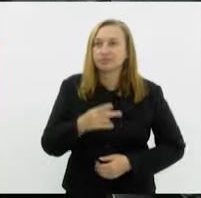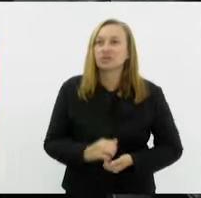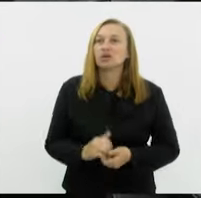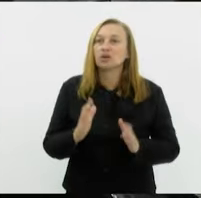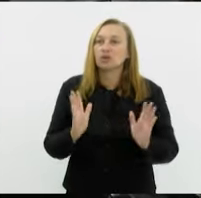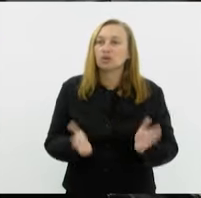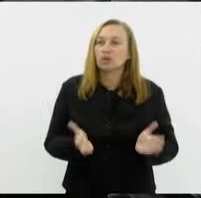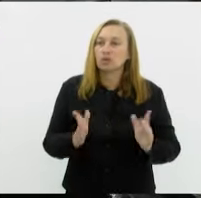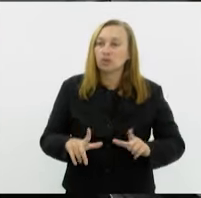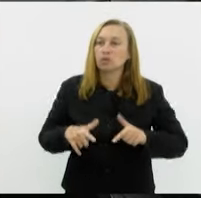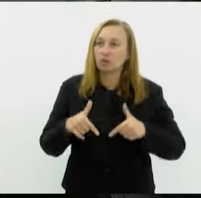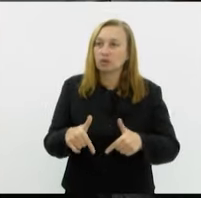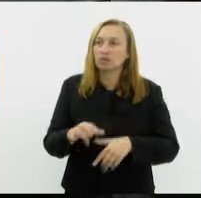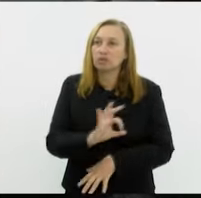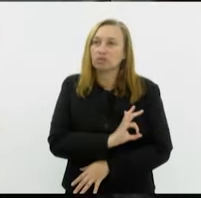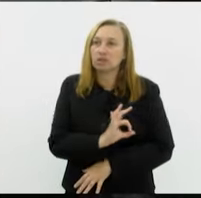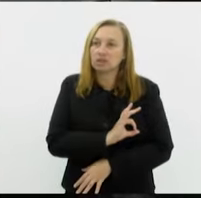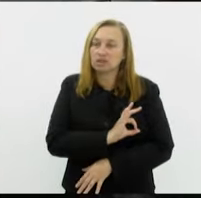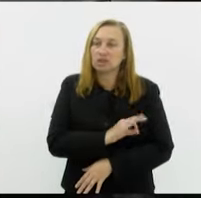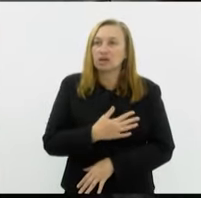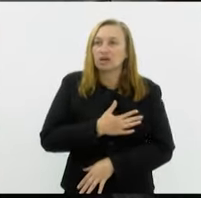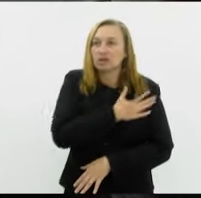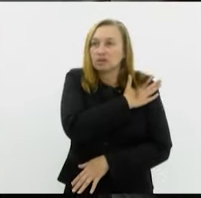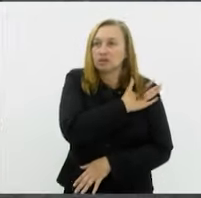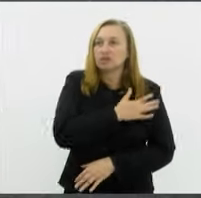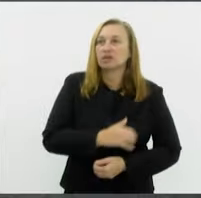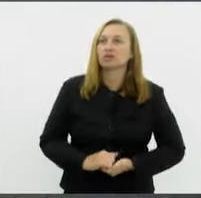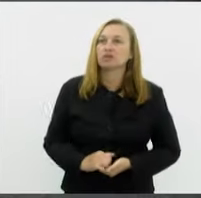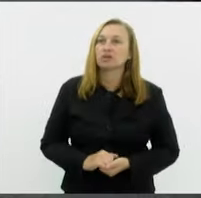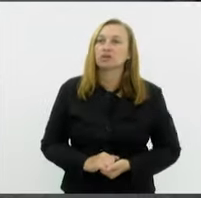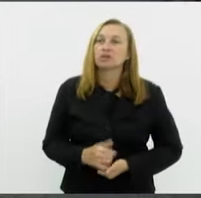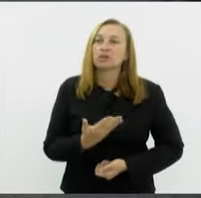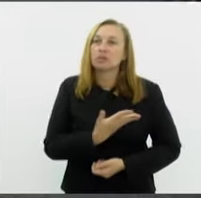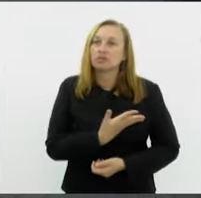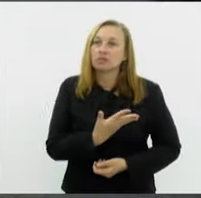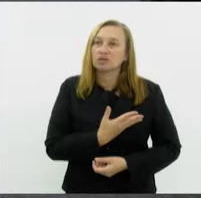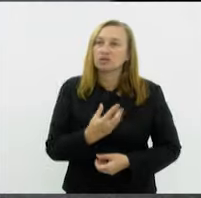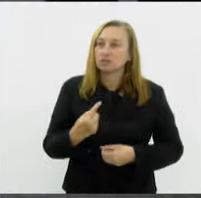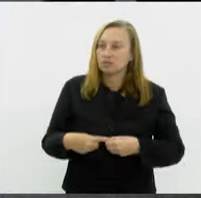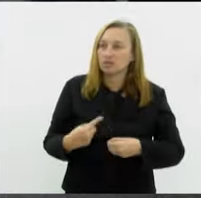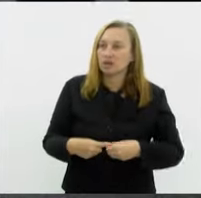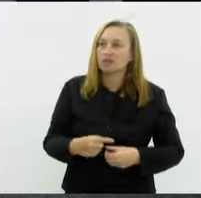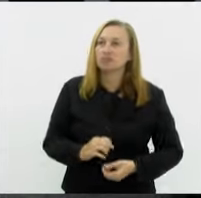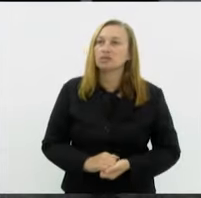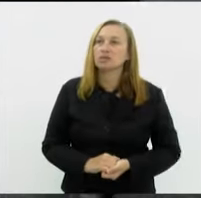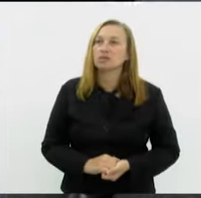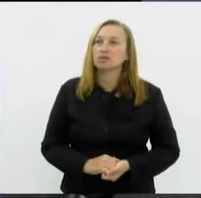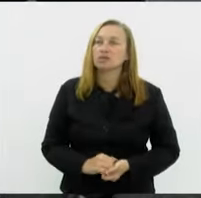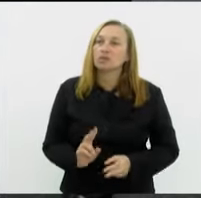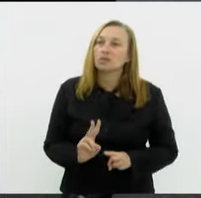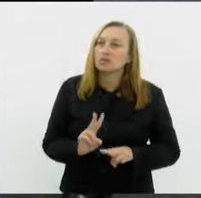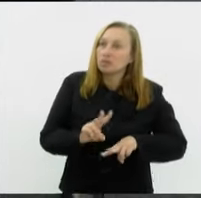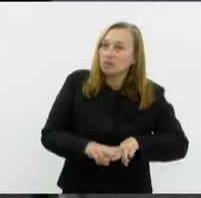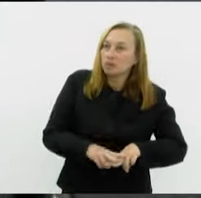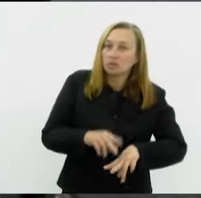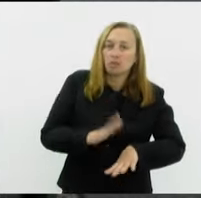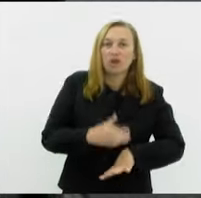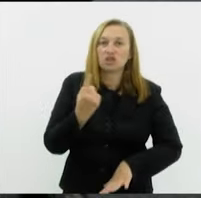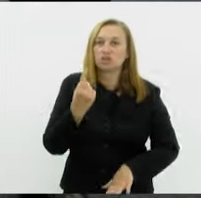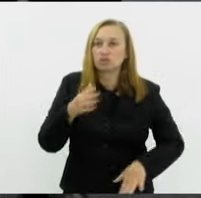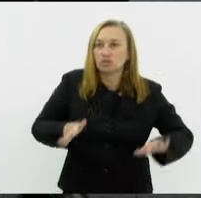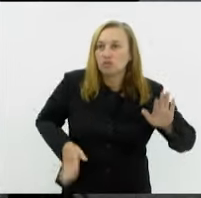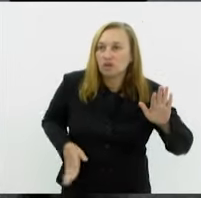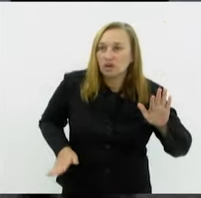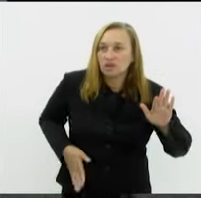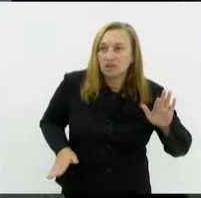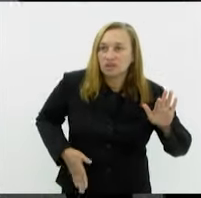hoje a ação de um policial militar, que é um parceiro do nosso bairro, que prendeu mais um vagabundo na